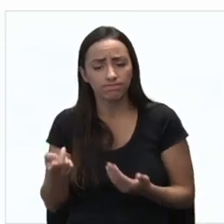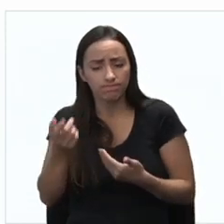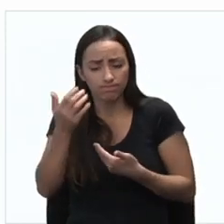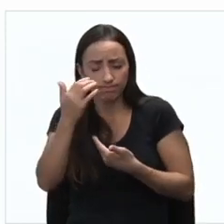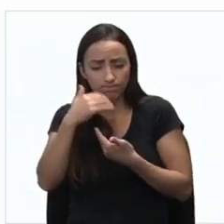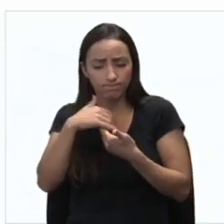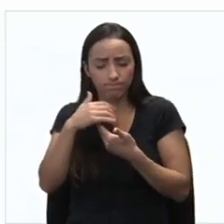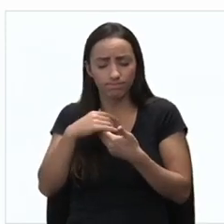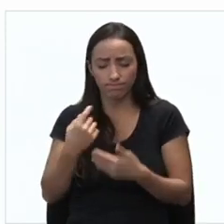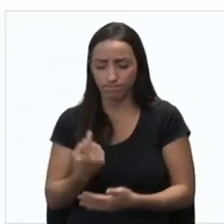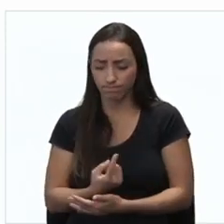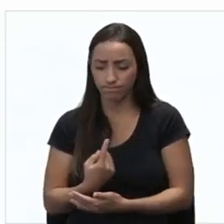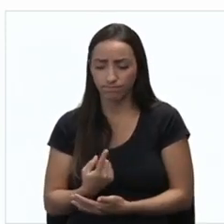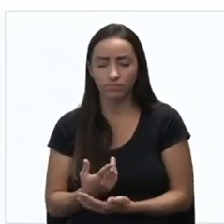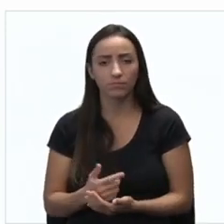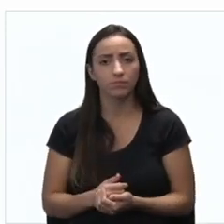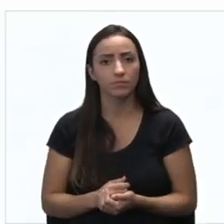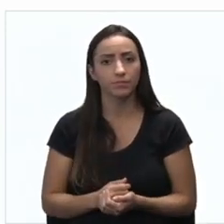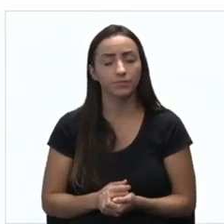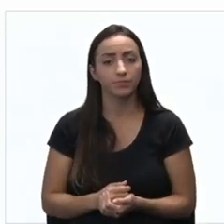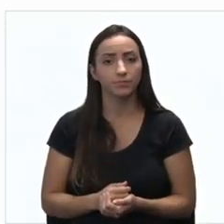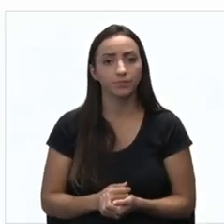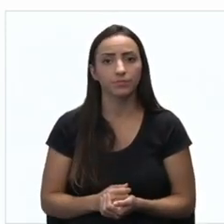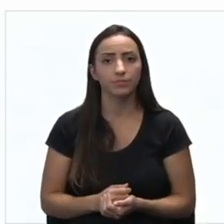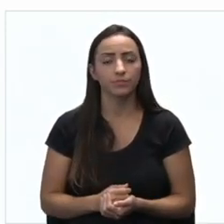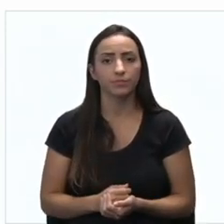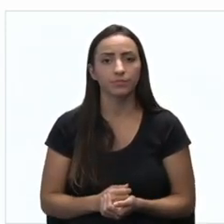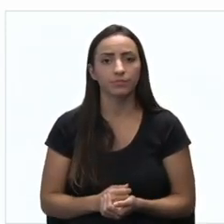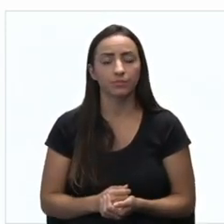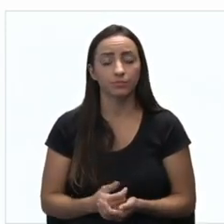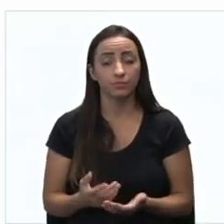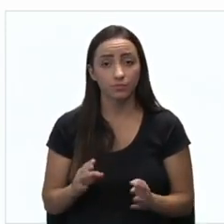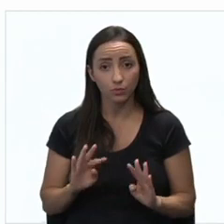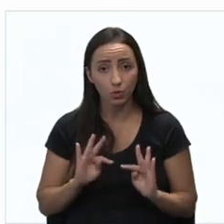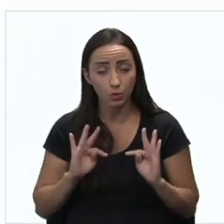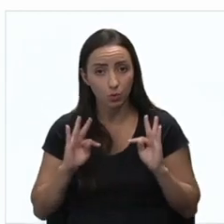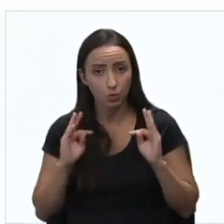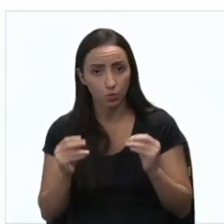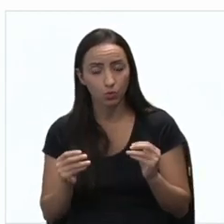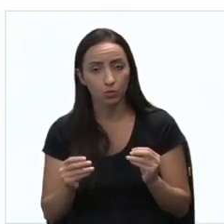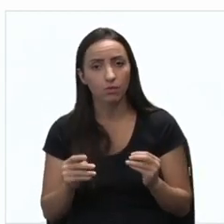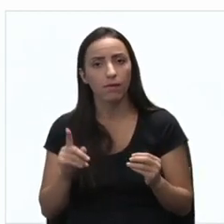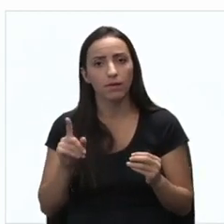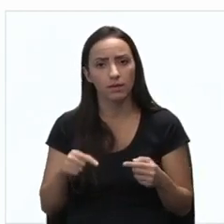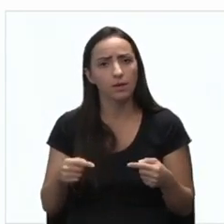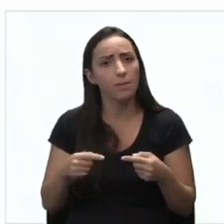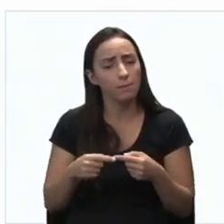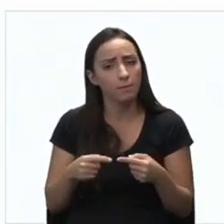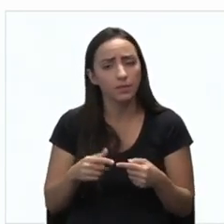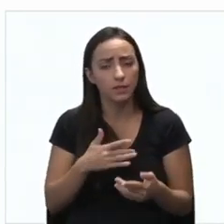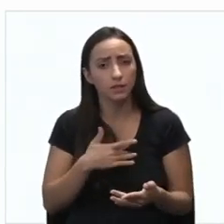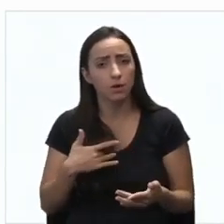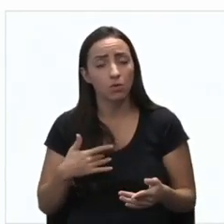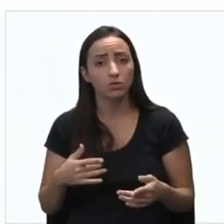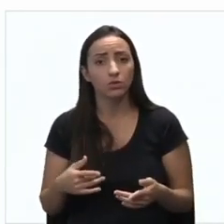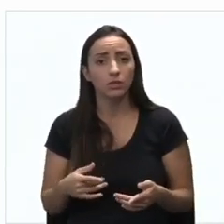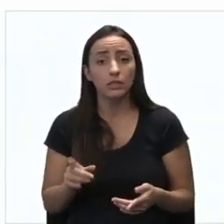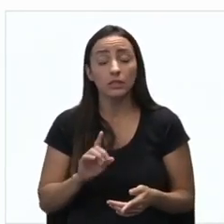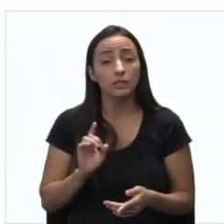subjetividade, a sua singularidade, né? Então, tudo isso diz respeito à saúde, não só